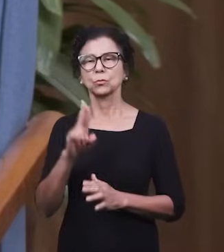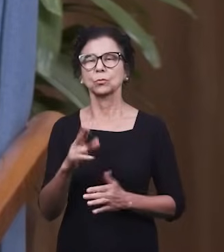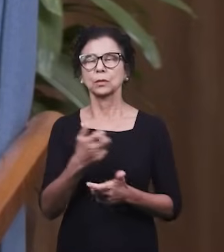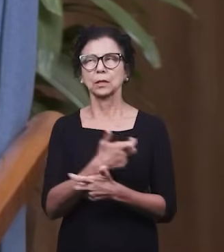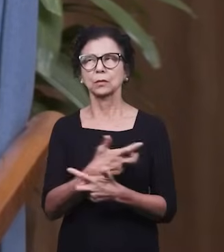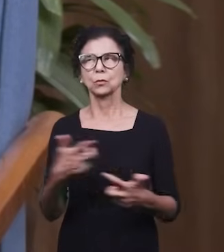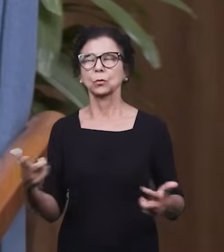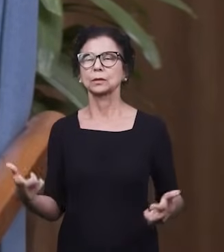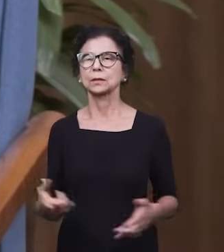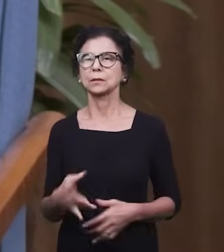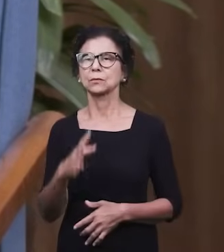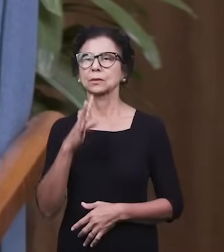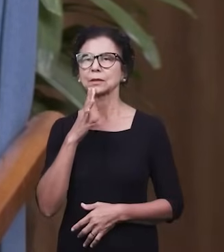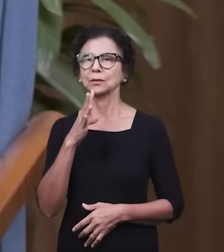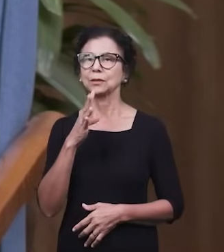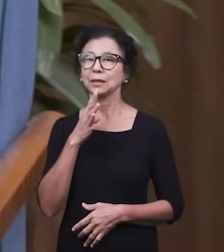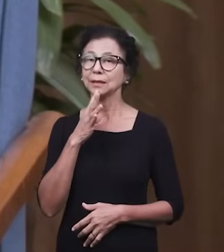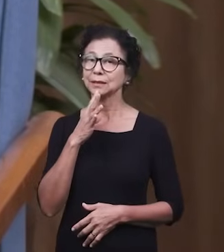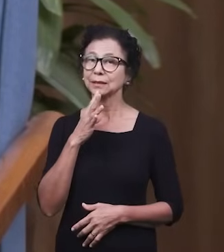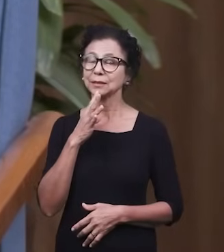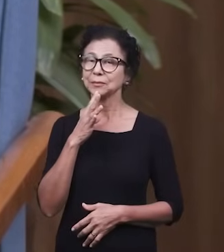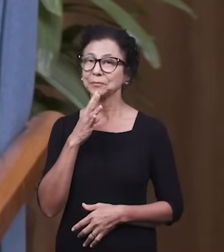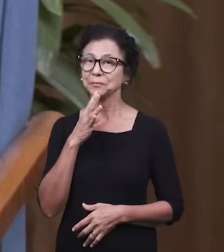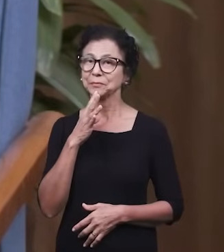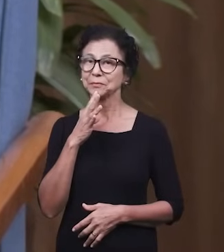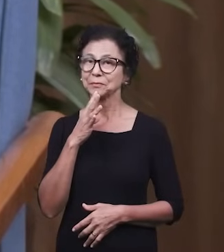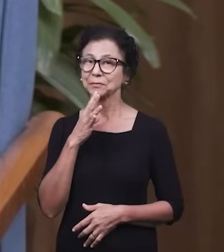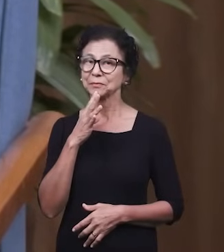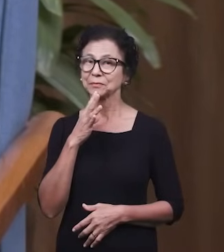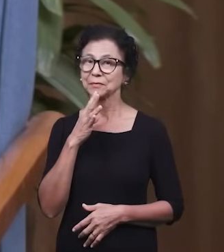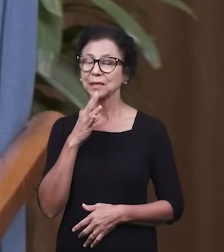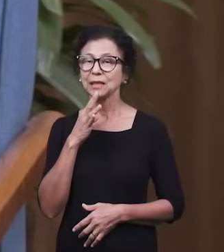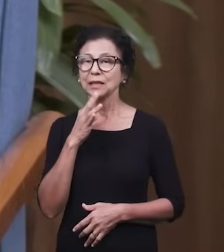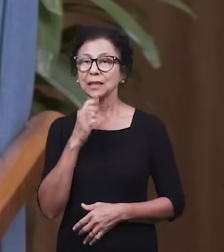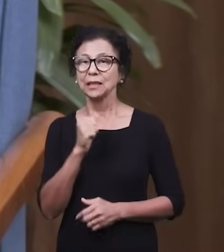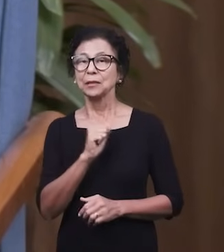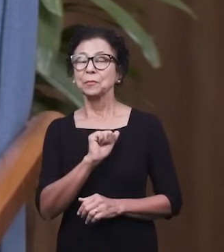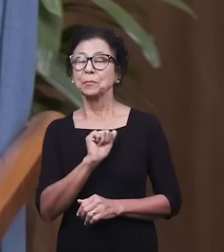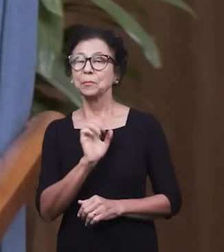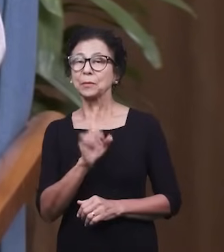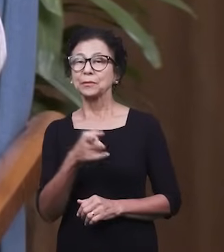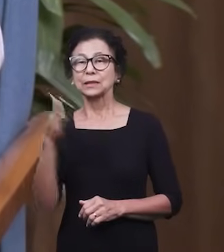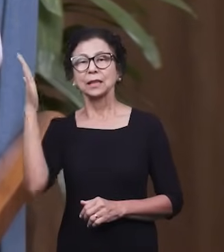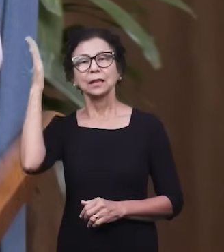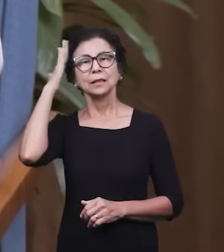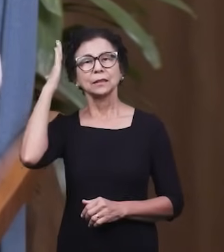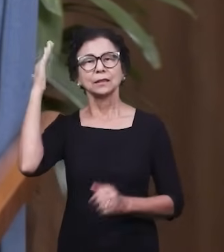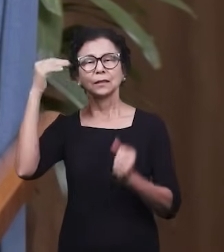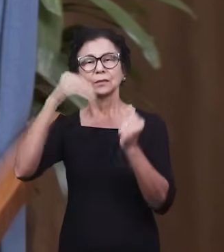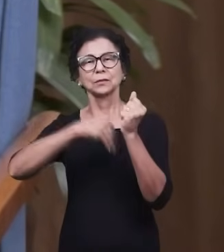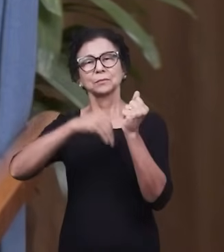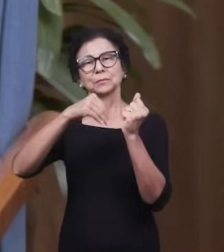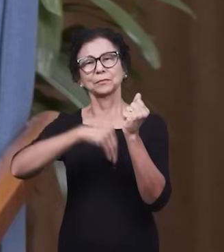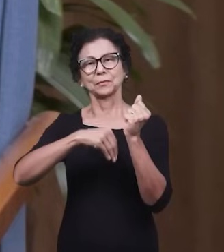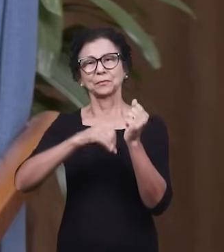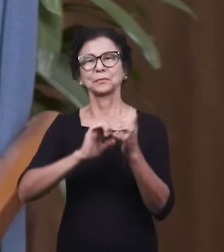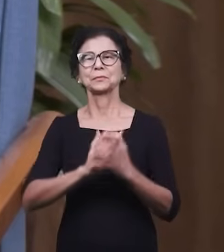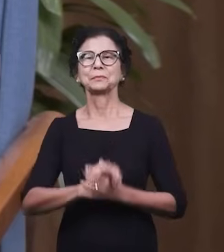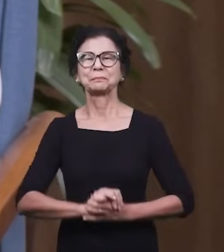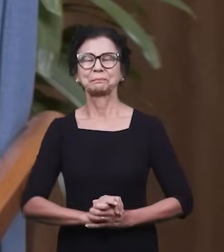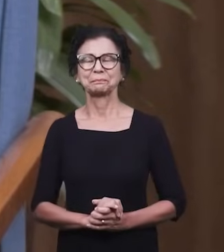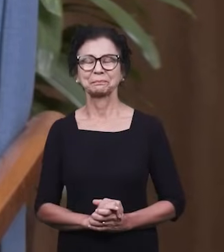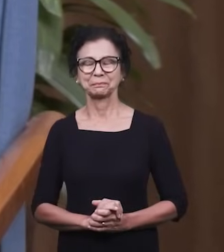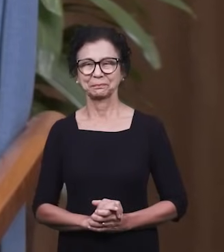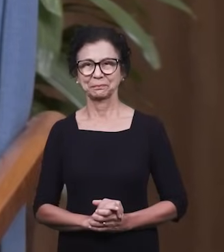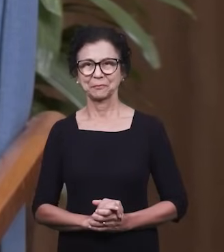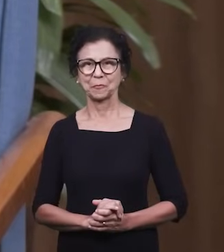o desconhecido. O mistério. O mistério. Pronto, eu acho que a expressão é melhor essa, o mistério. Aquilo que é revelado,